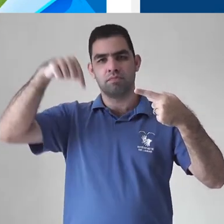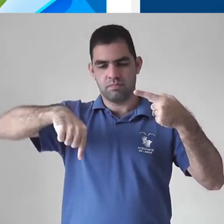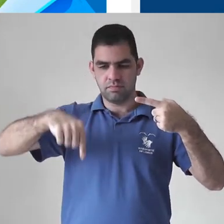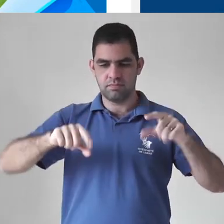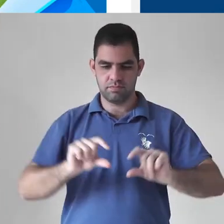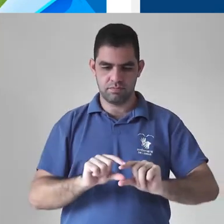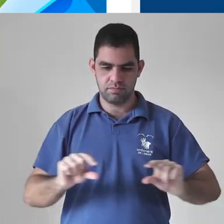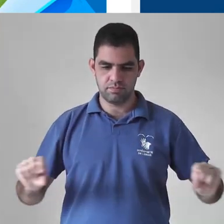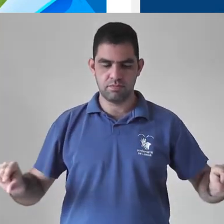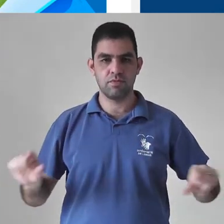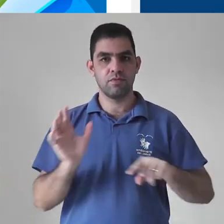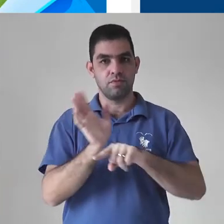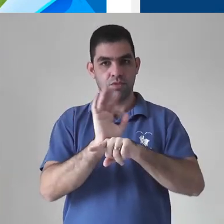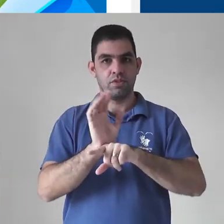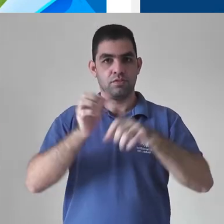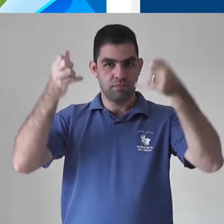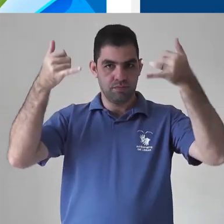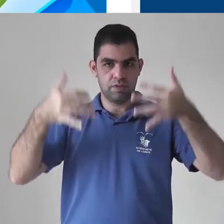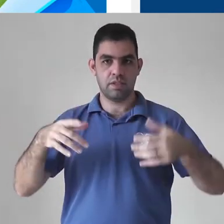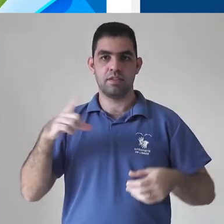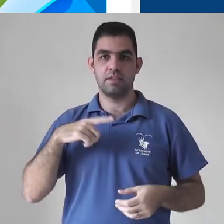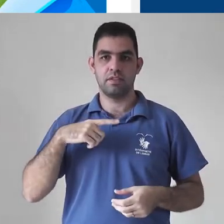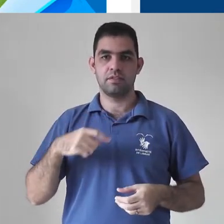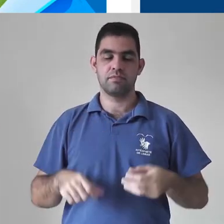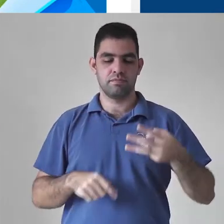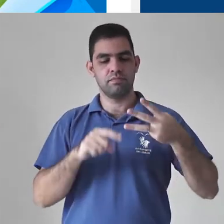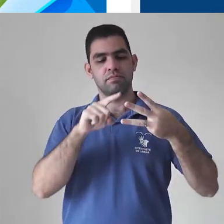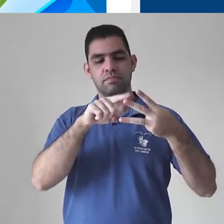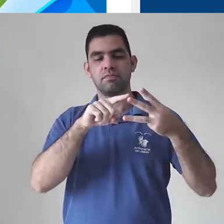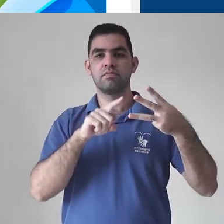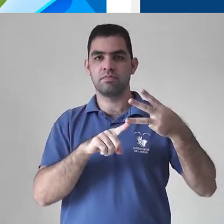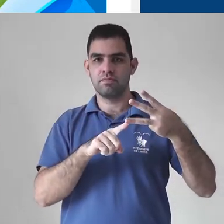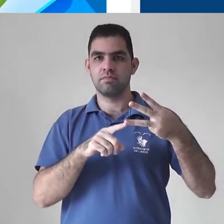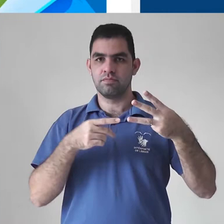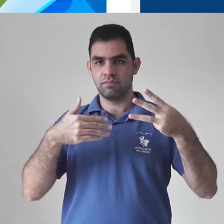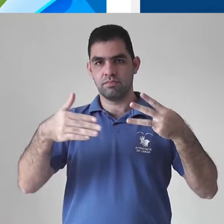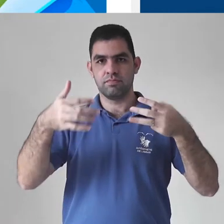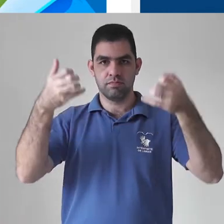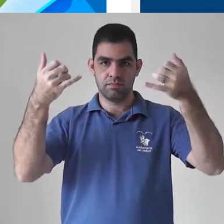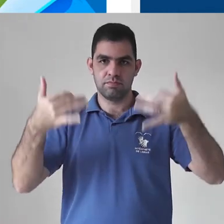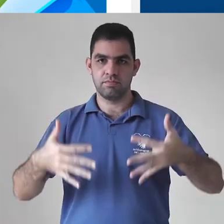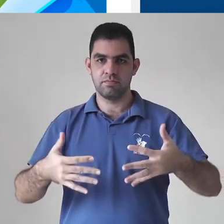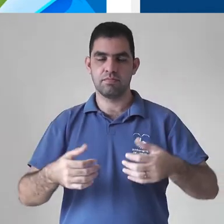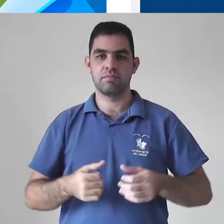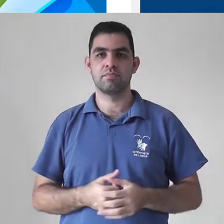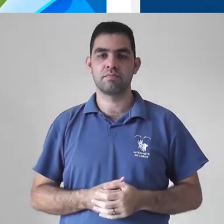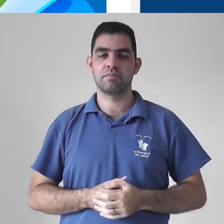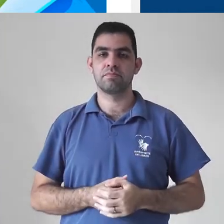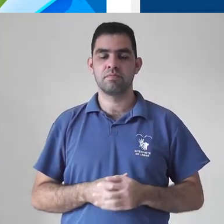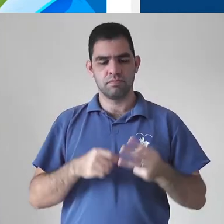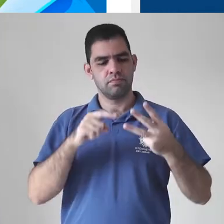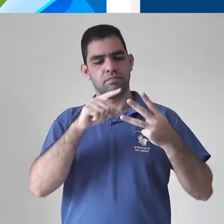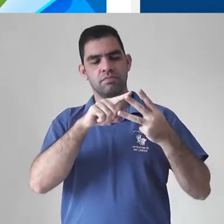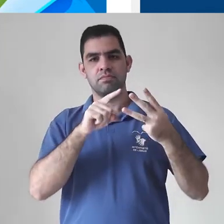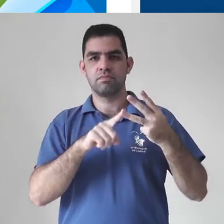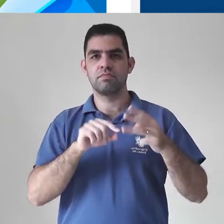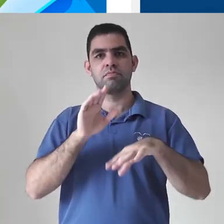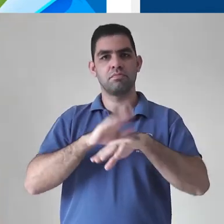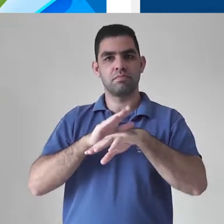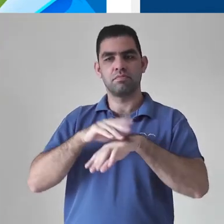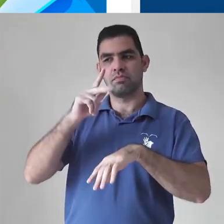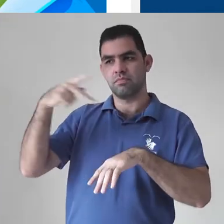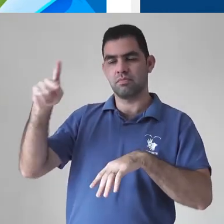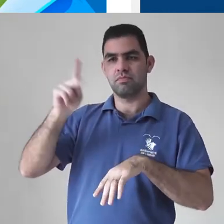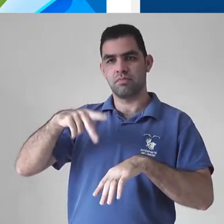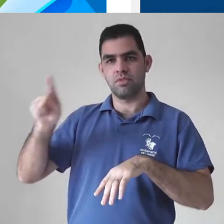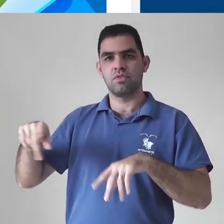atividades está na descrição desse vídeo continuando sobre as atividades essas outras visualizações variam conforme